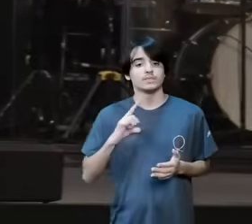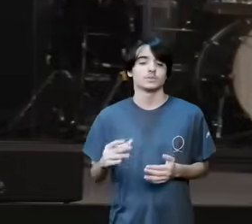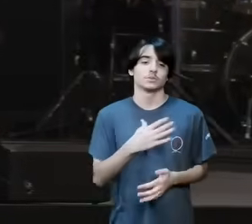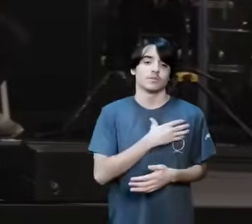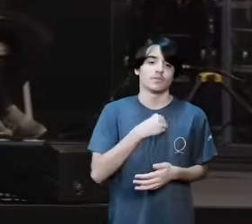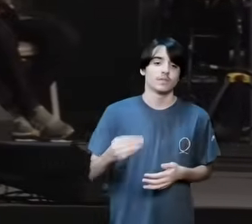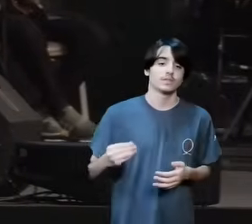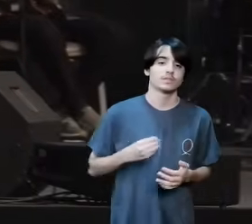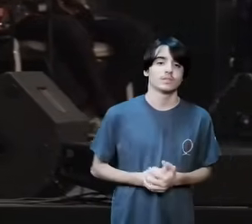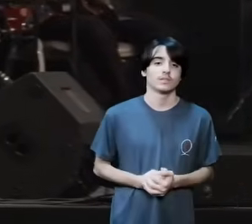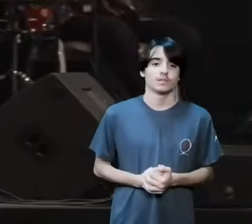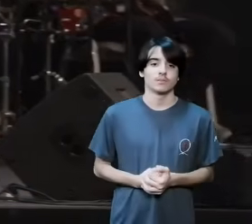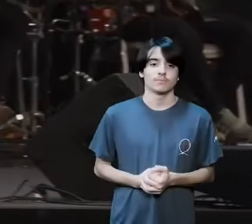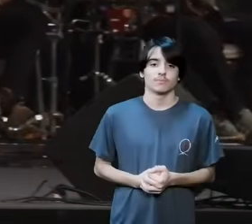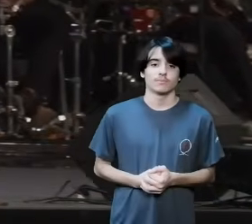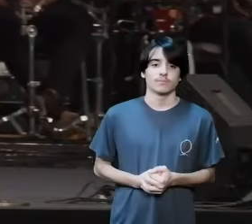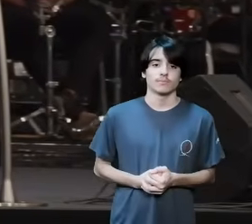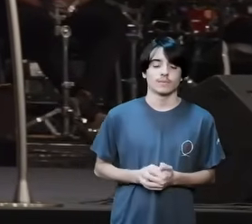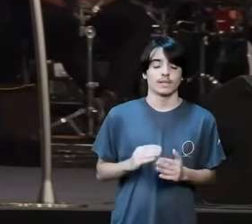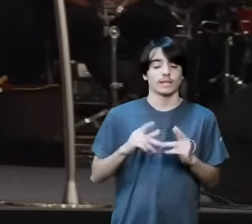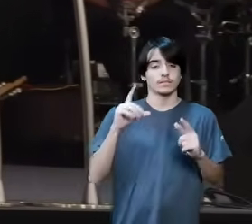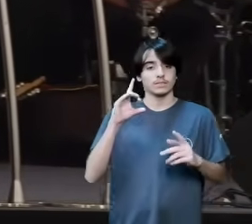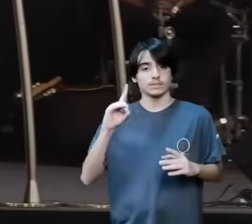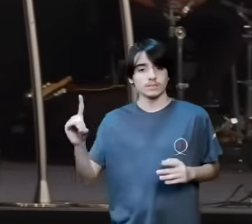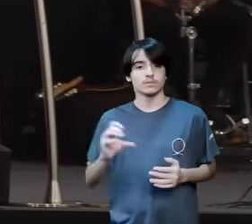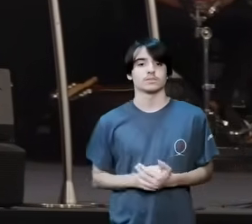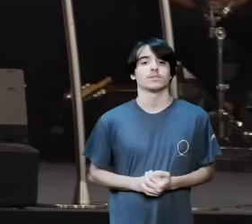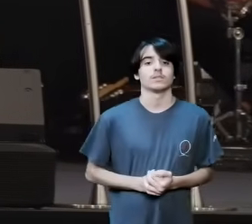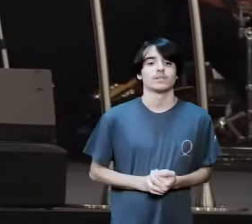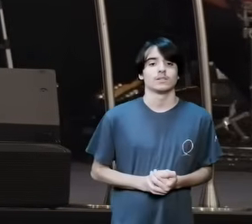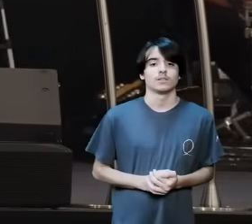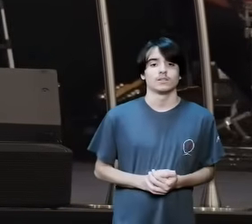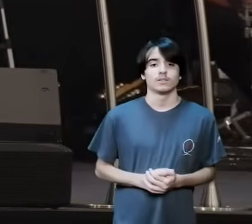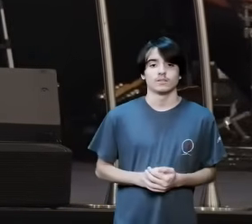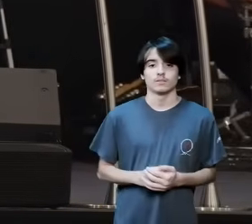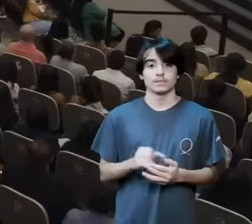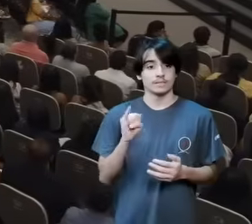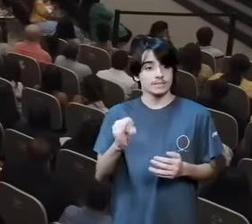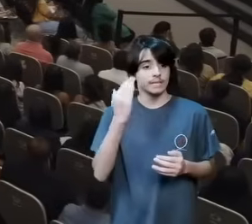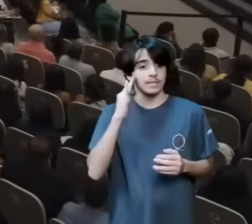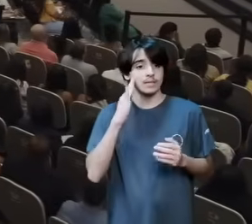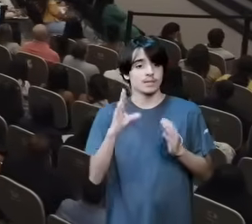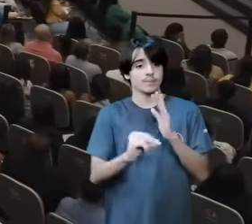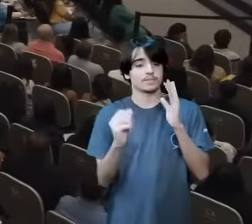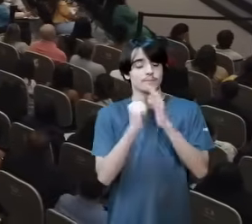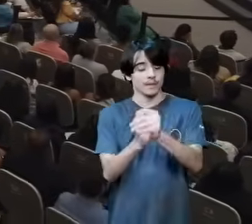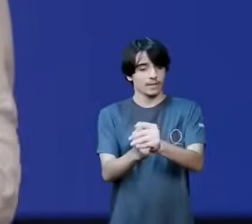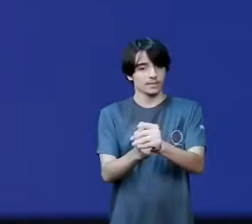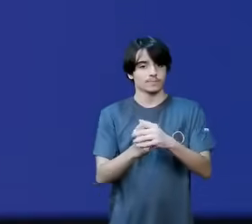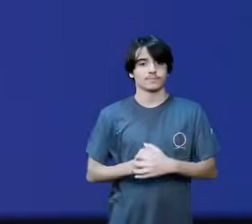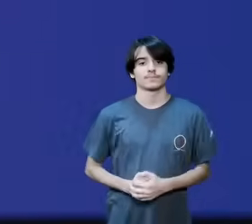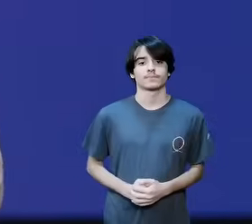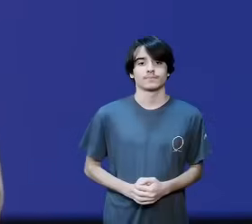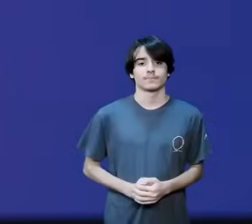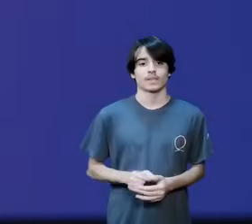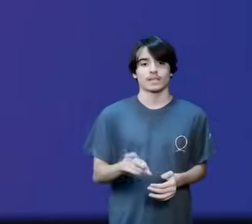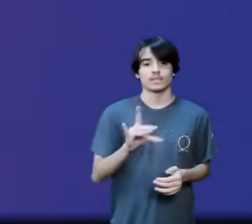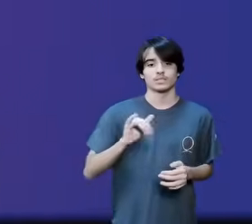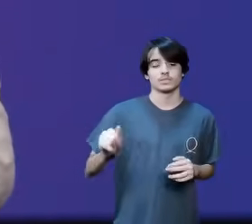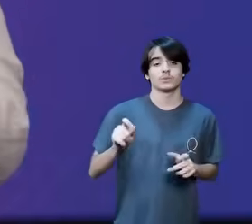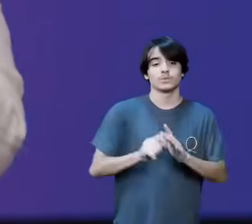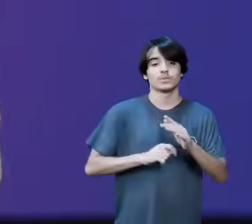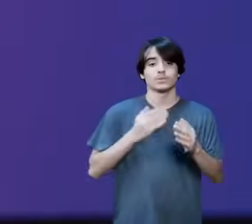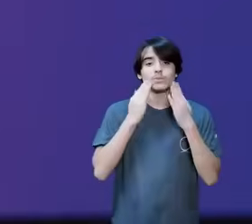como administradores da casa de Deus, Ofni e Finéias. Quem ainda está comigo, diga amém. Naqueles dias o texto